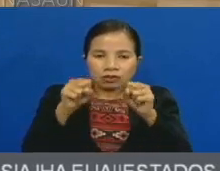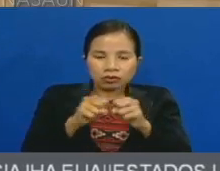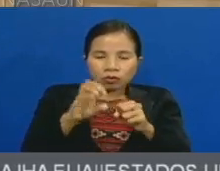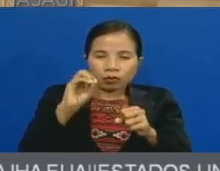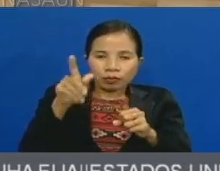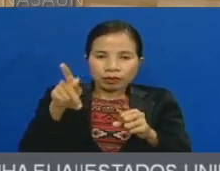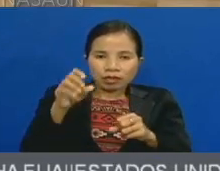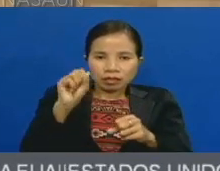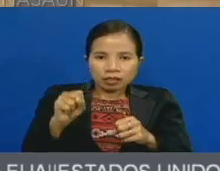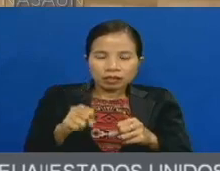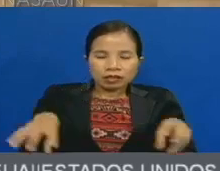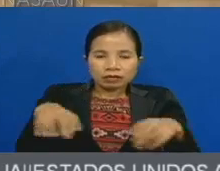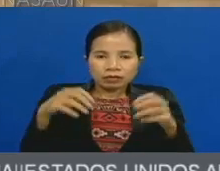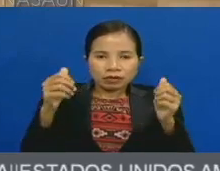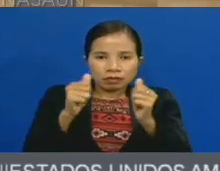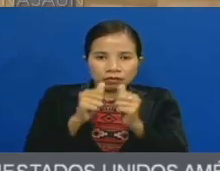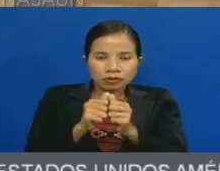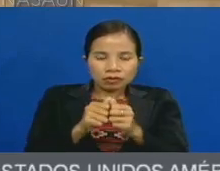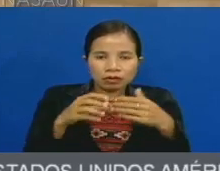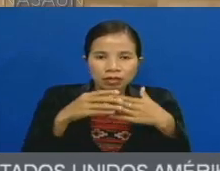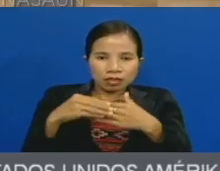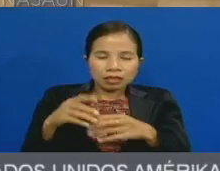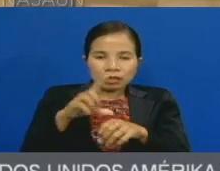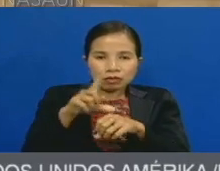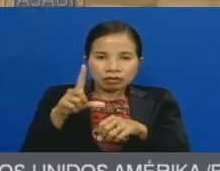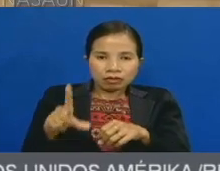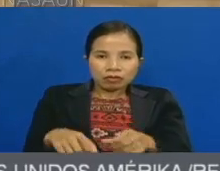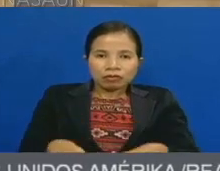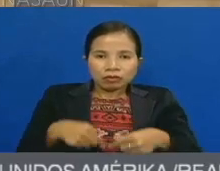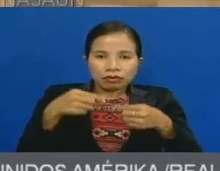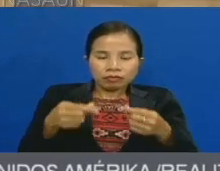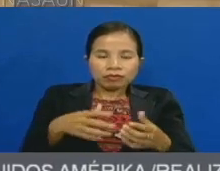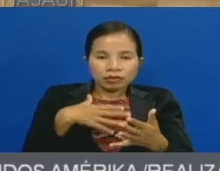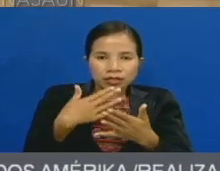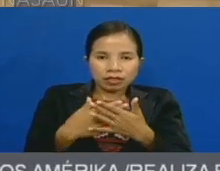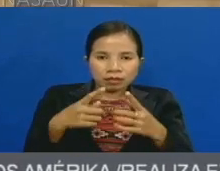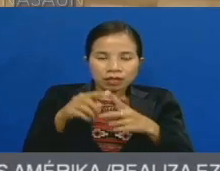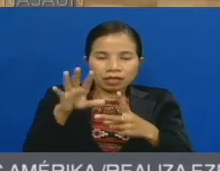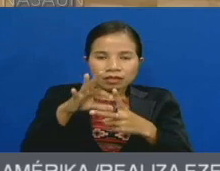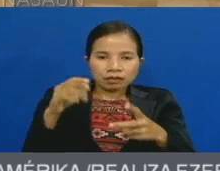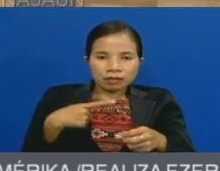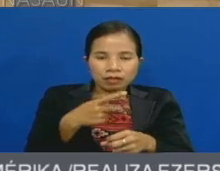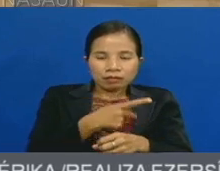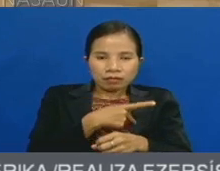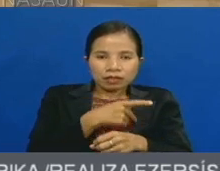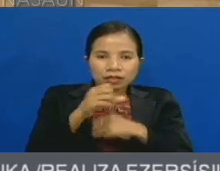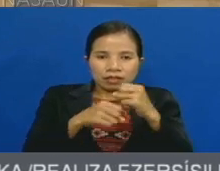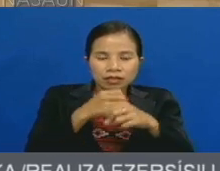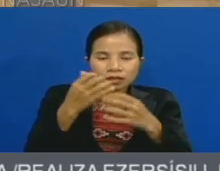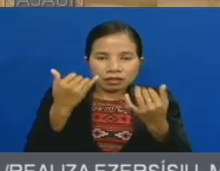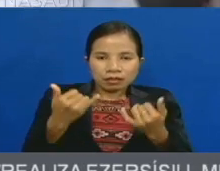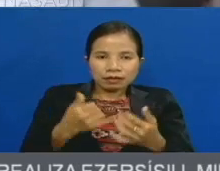OPS, atu serviço remoto com a autoridade local, onde foi sucesso ba eleição parlamentar e retinangne.